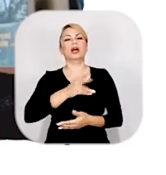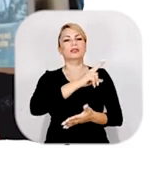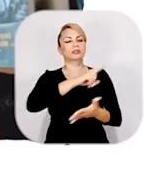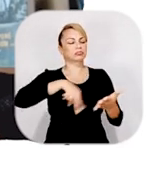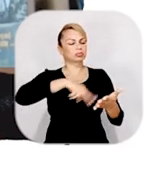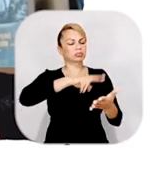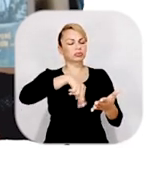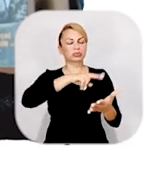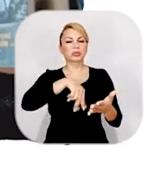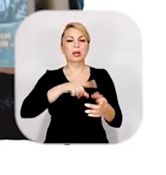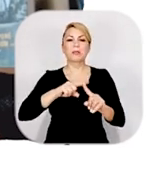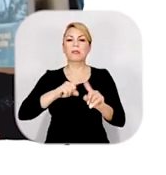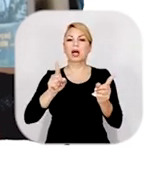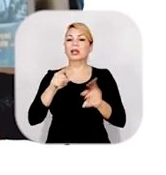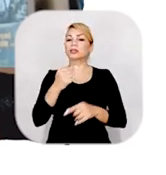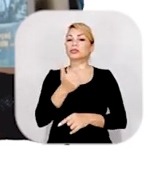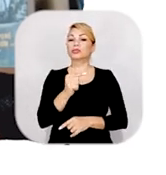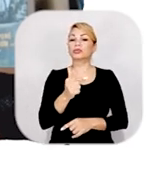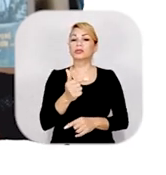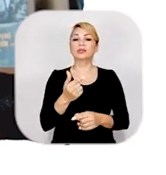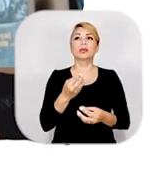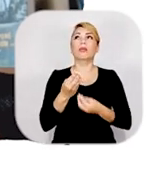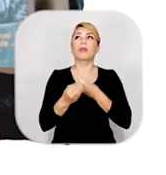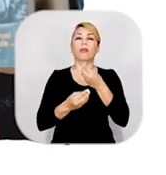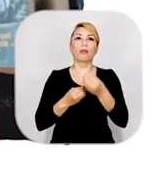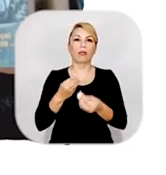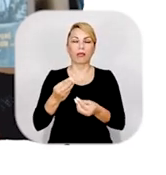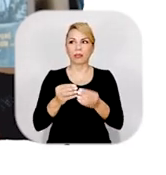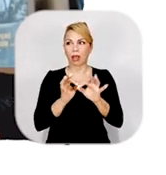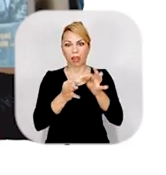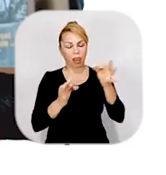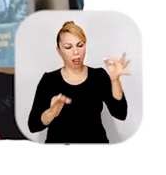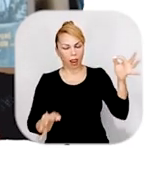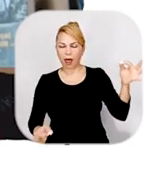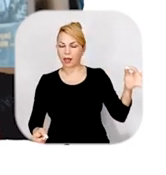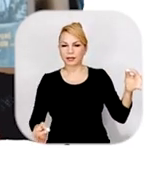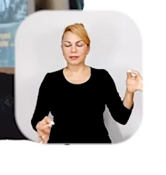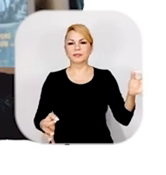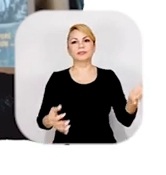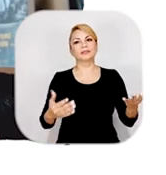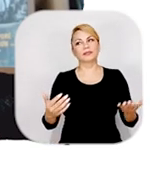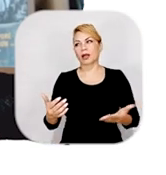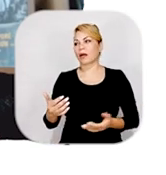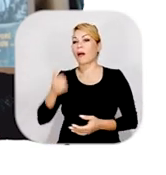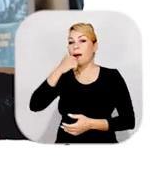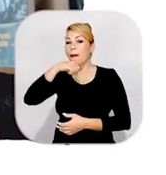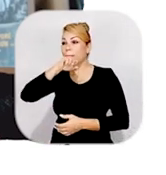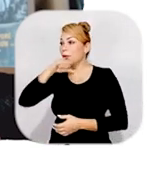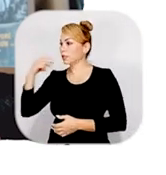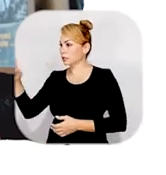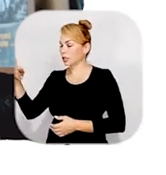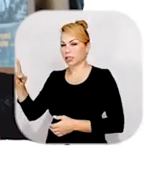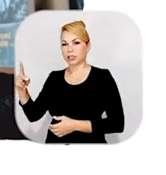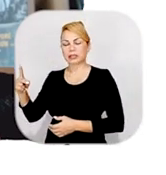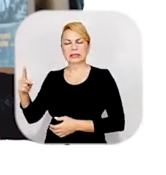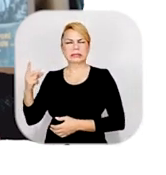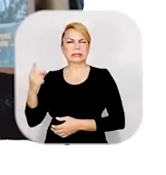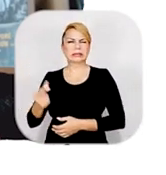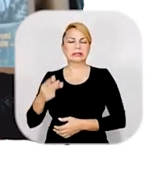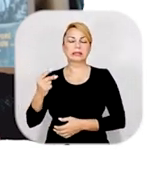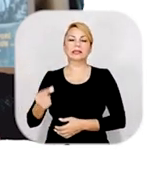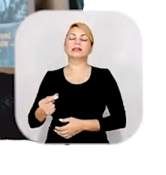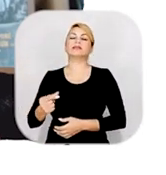mas ele não tinha, assim, a noção da extensão, ele sabia que era muita coisa. E a mãe dele, a vida inteira, ela